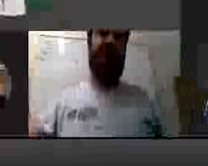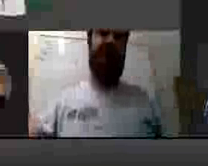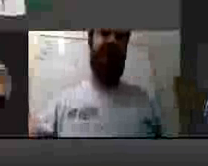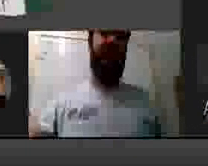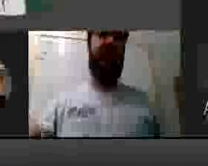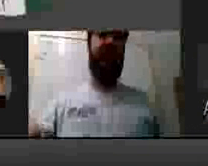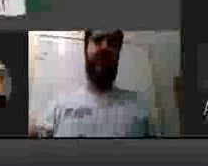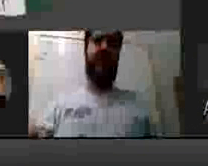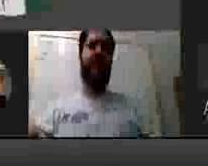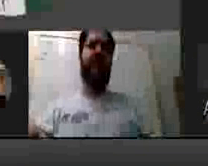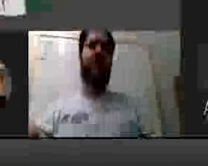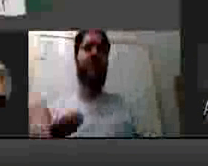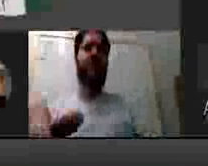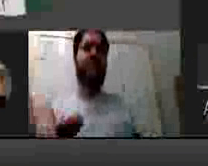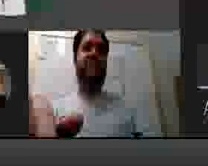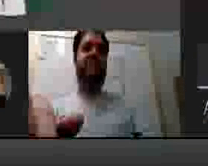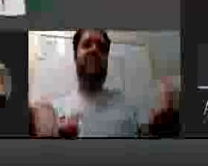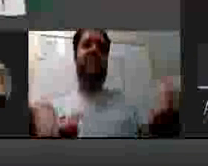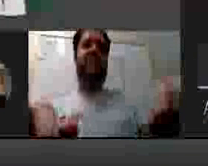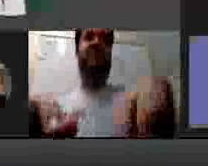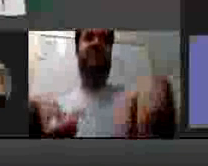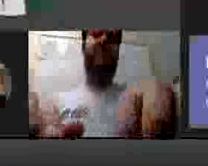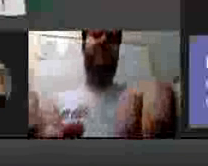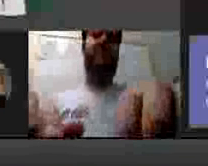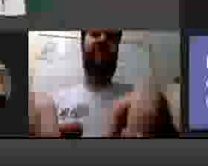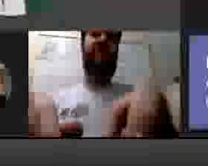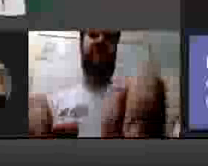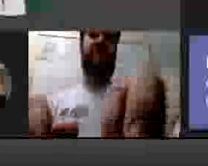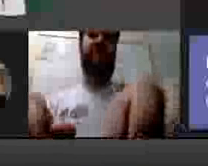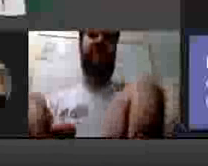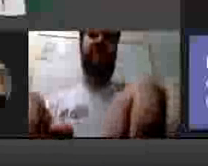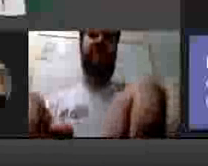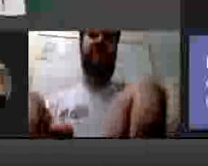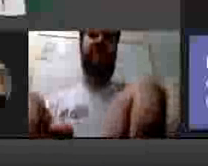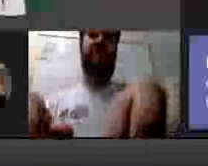responde satisfeito. Que bom que você perguntou. O endereço de